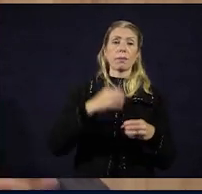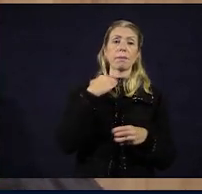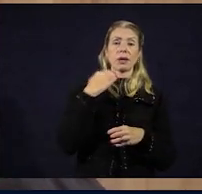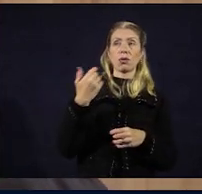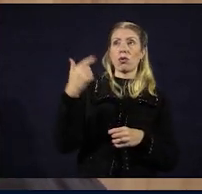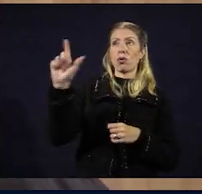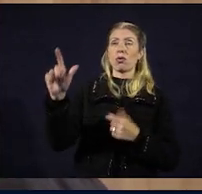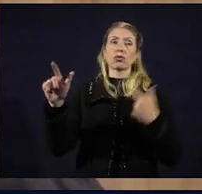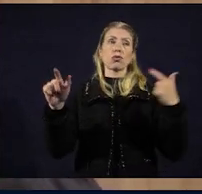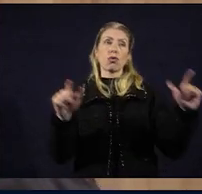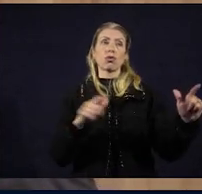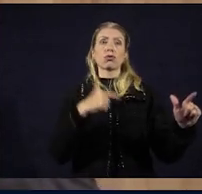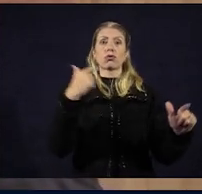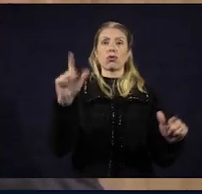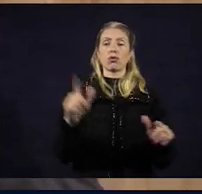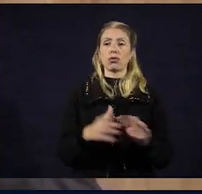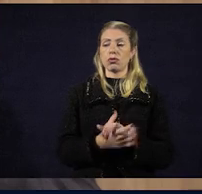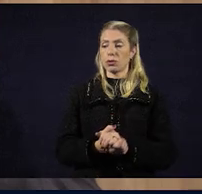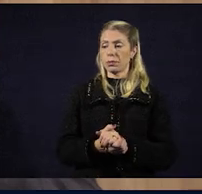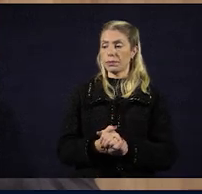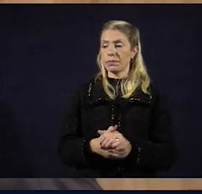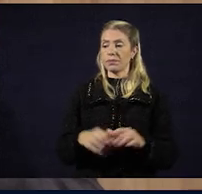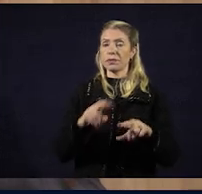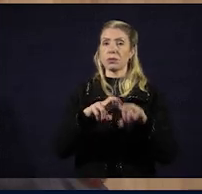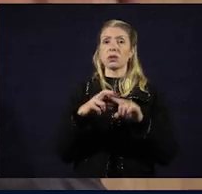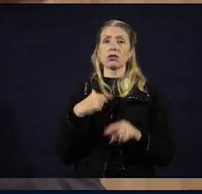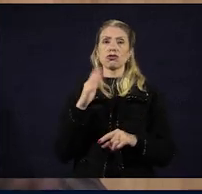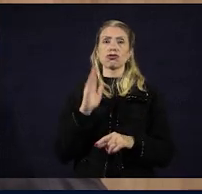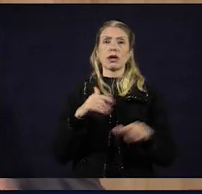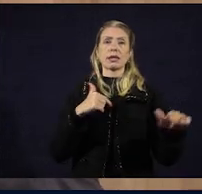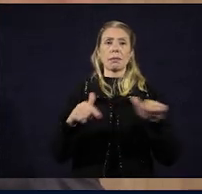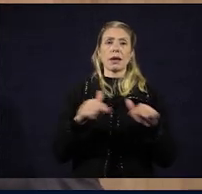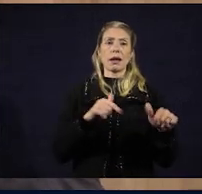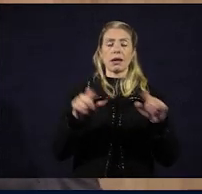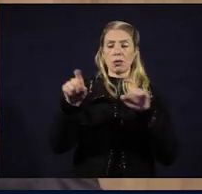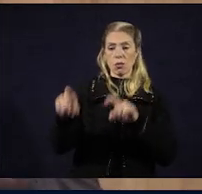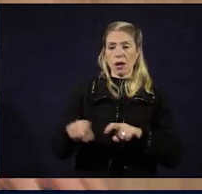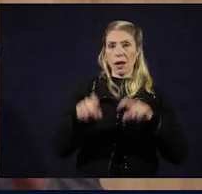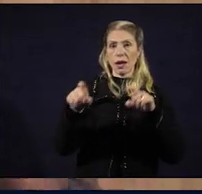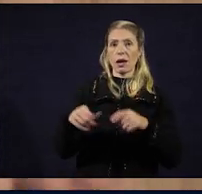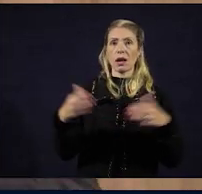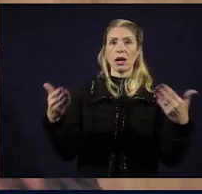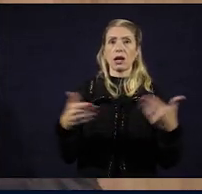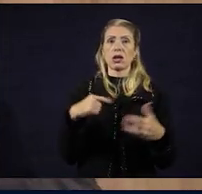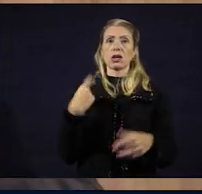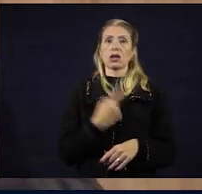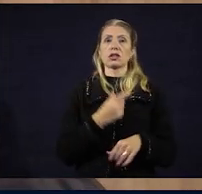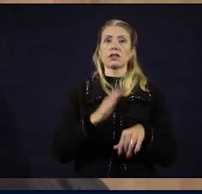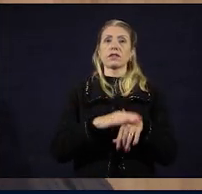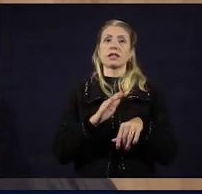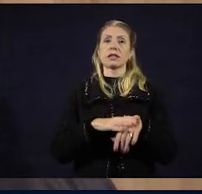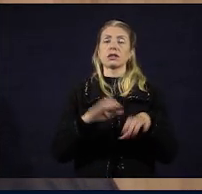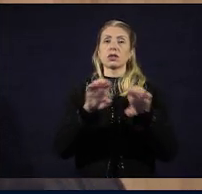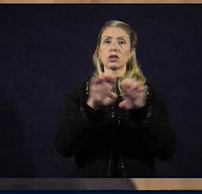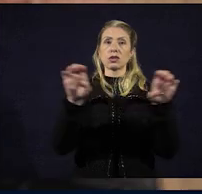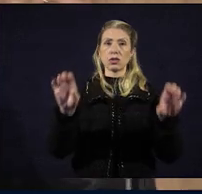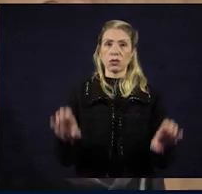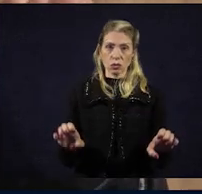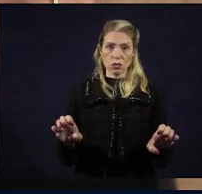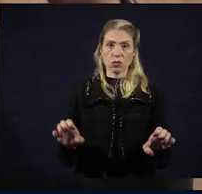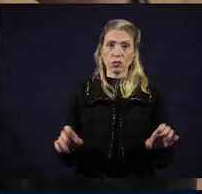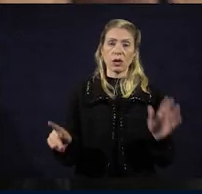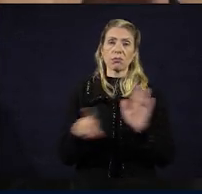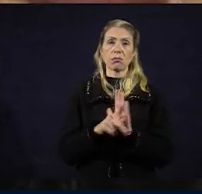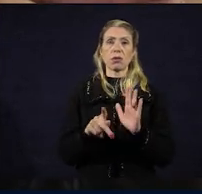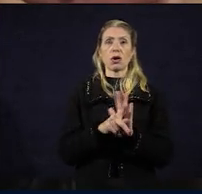xyz Eu já trabalhei com Agro e eu vim aqui porque agora a gente tá estruturando dentro da haste de uma área de